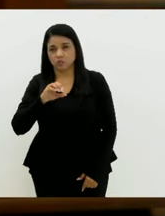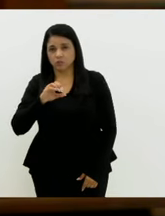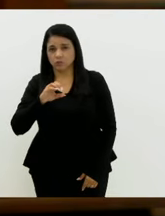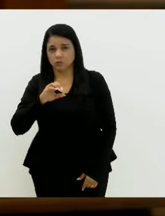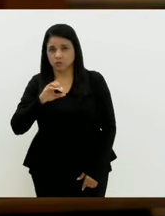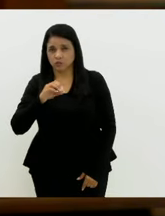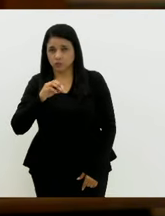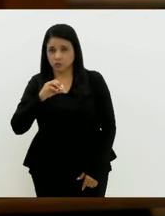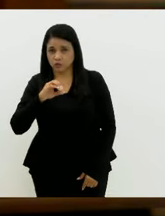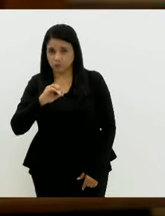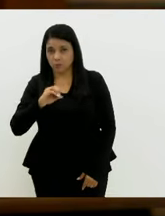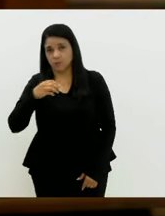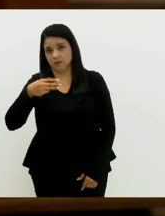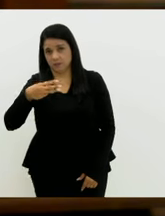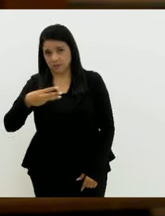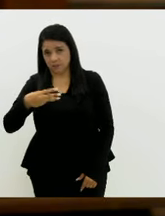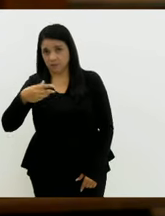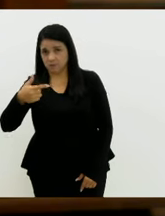2032,